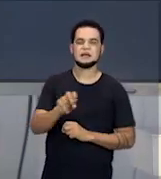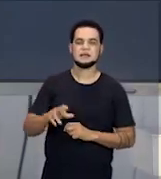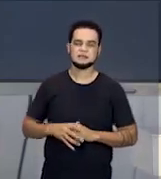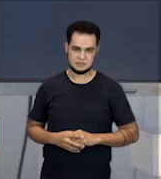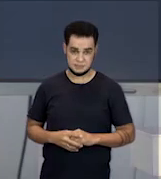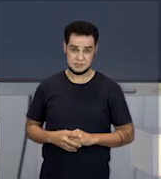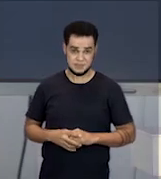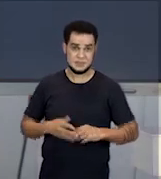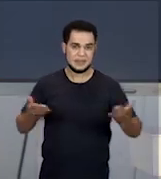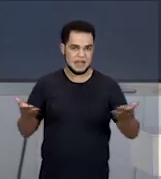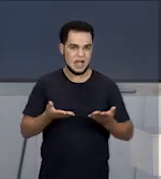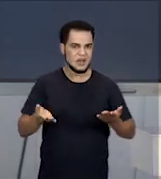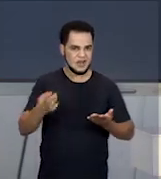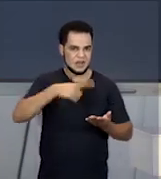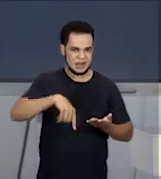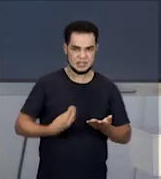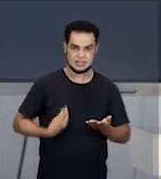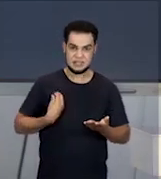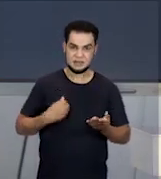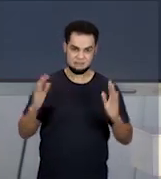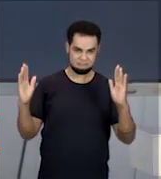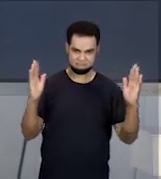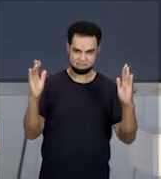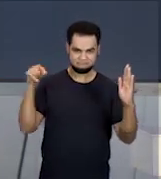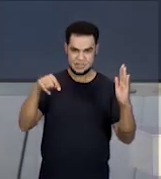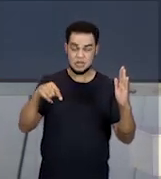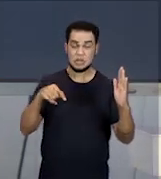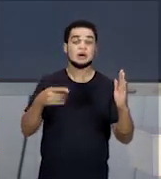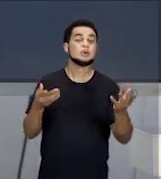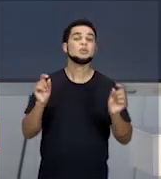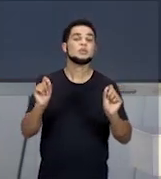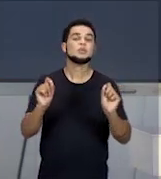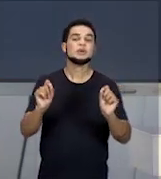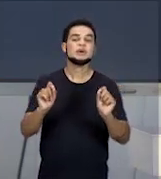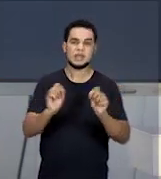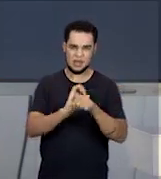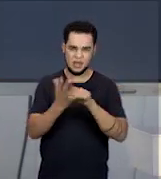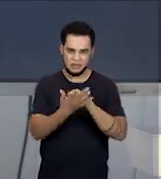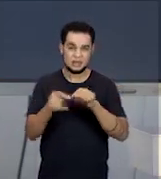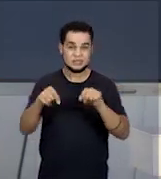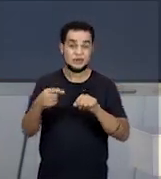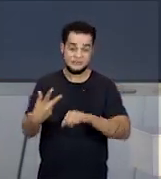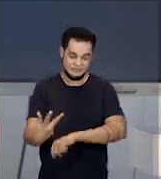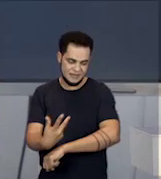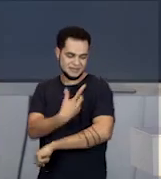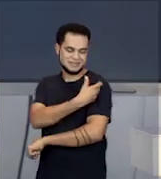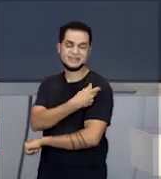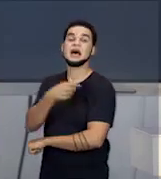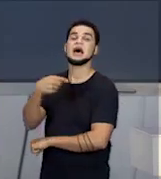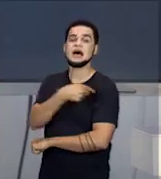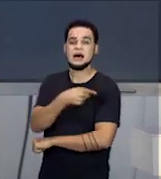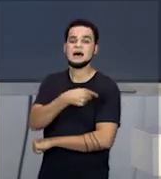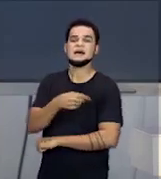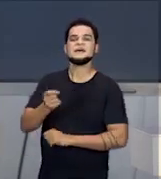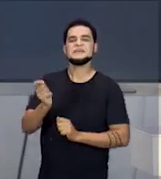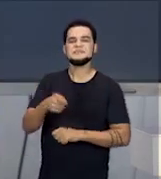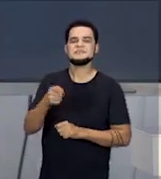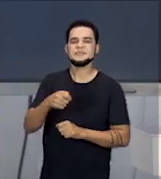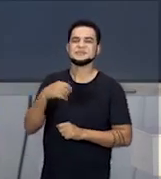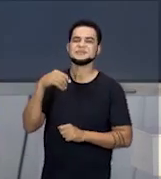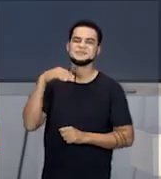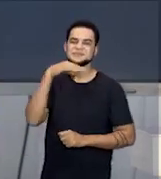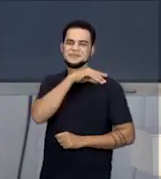no nosso momento que estamos vivendo, nas vacinas. A gente consegue ver aí perfeitamente em que existem algumas vacinas